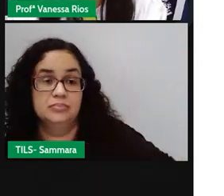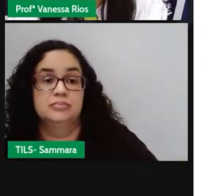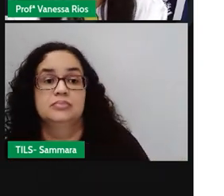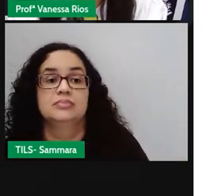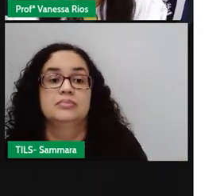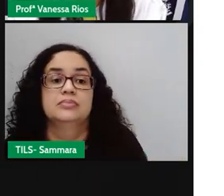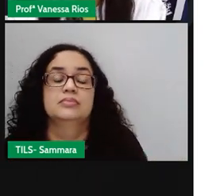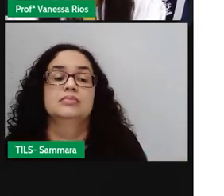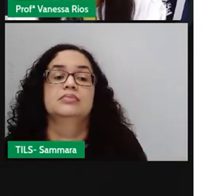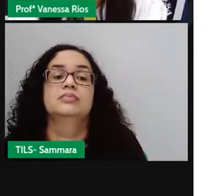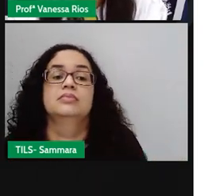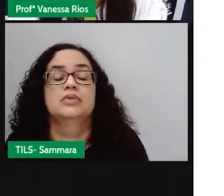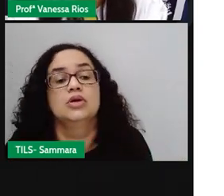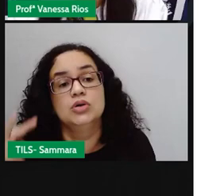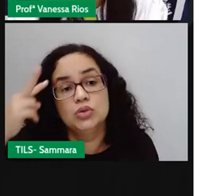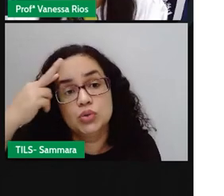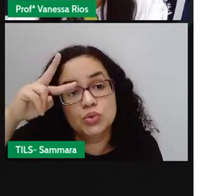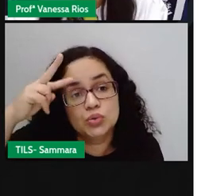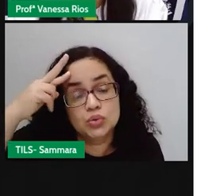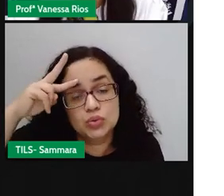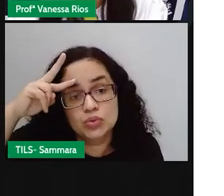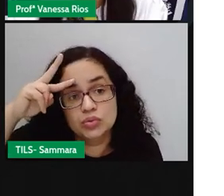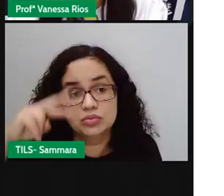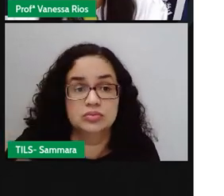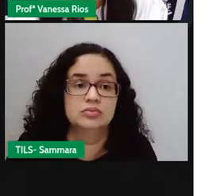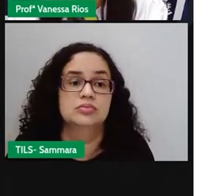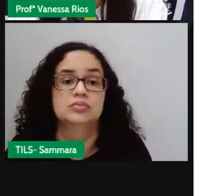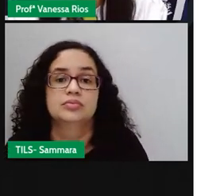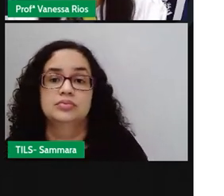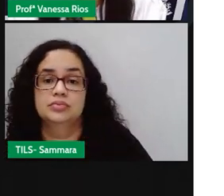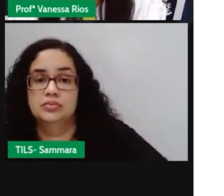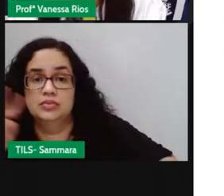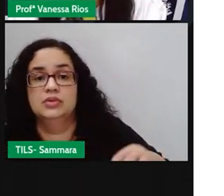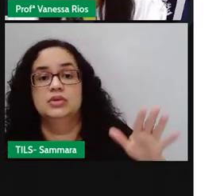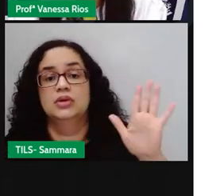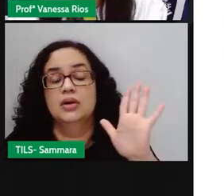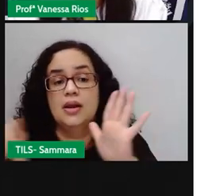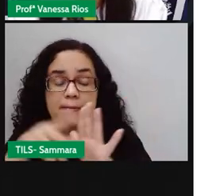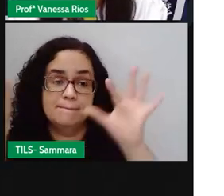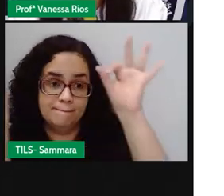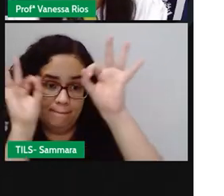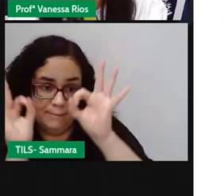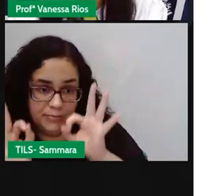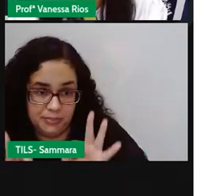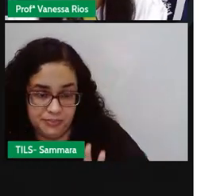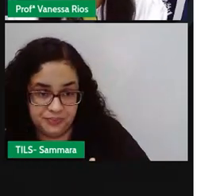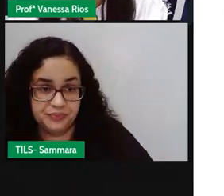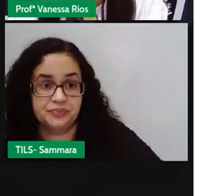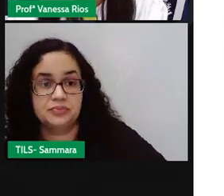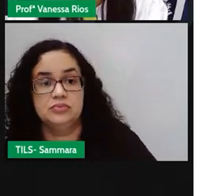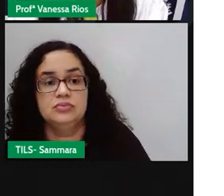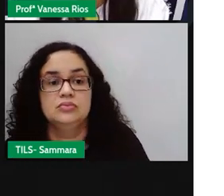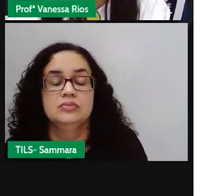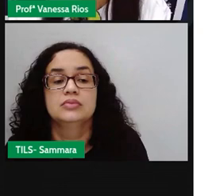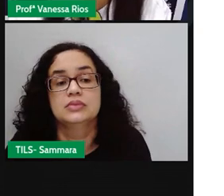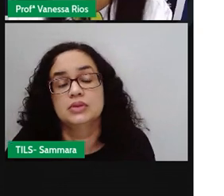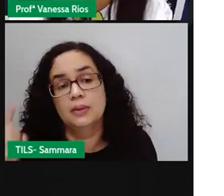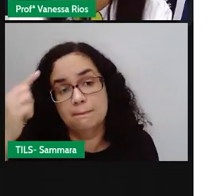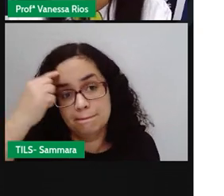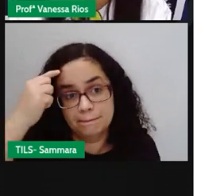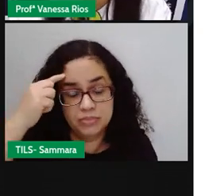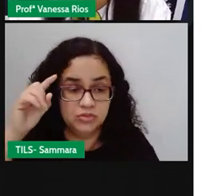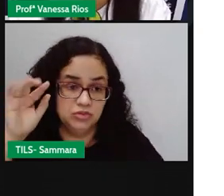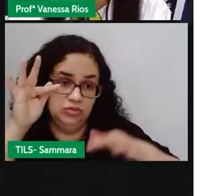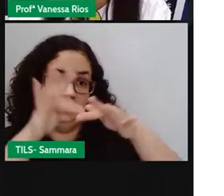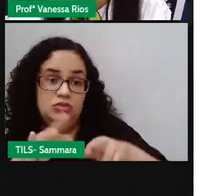sugestão é que seja dessa mesma história. Mas observe aí a história que sua própria preparou, seu professor preparou, e pense num